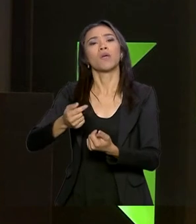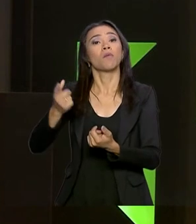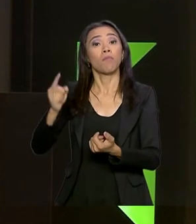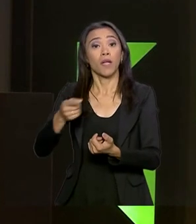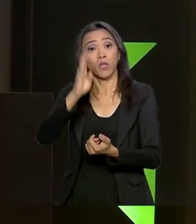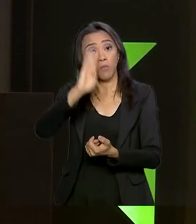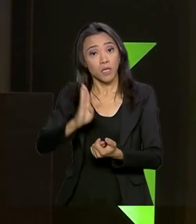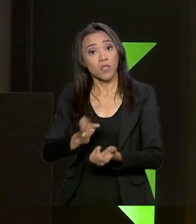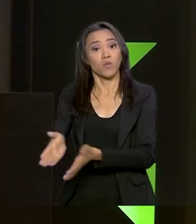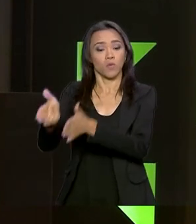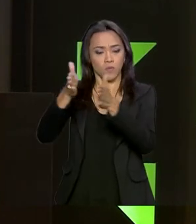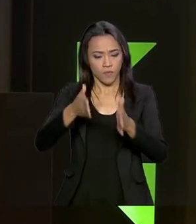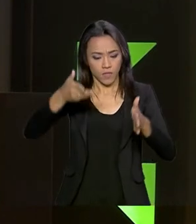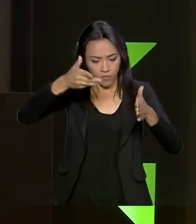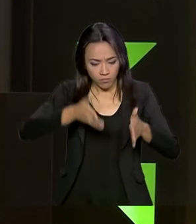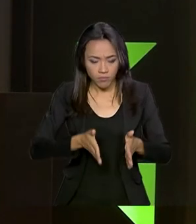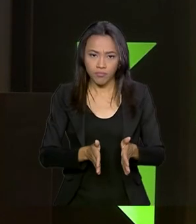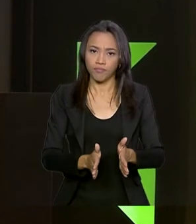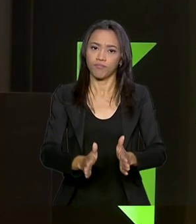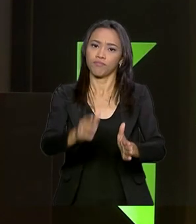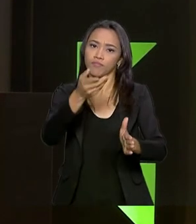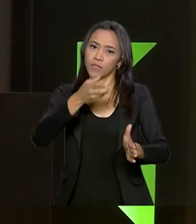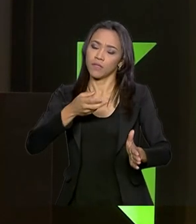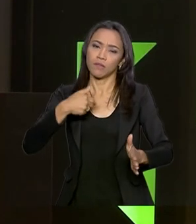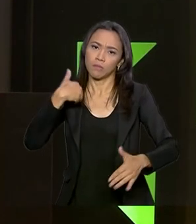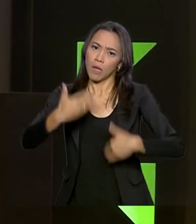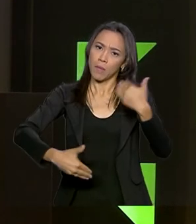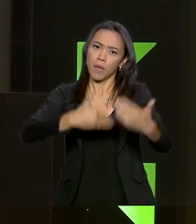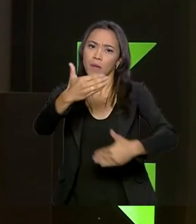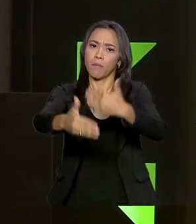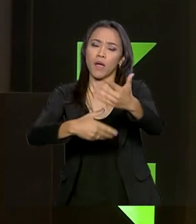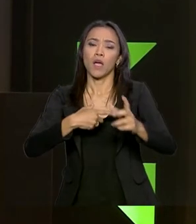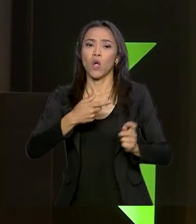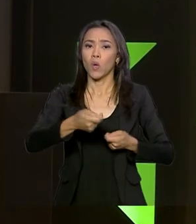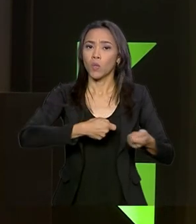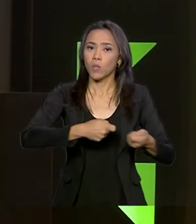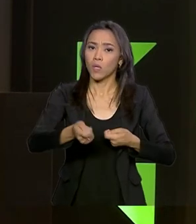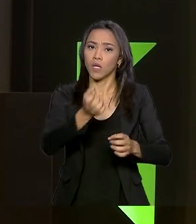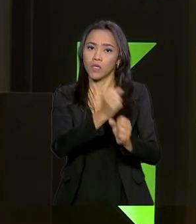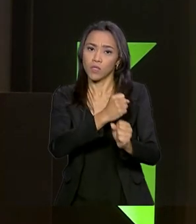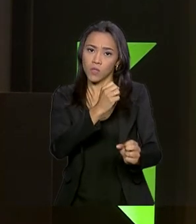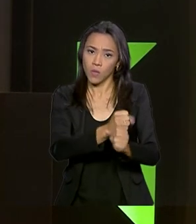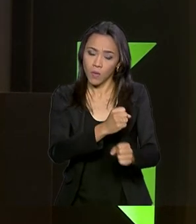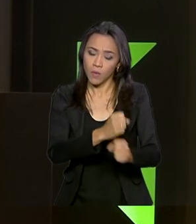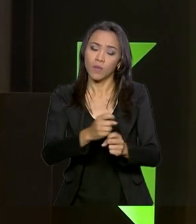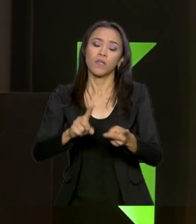crescimento, por meio do reequilíbrio das contas públicas e da elevação da produtividade.